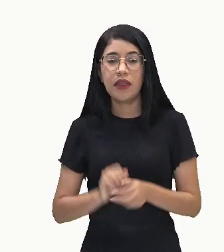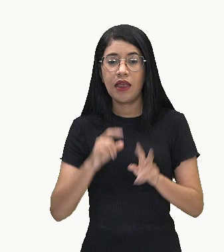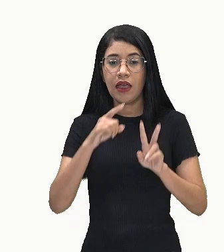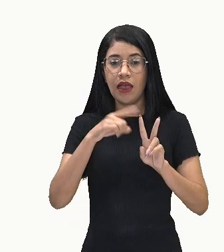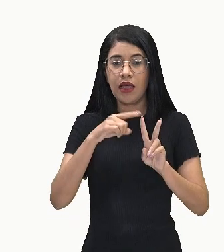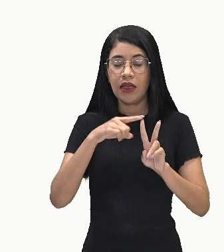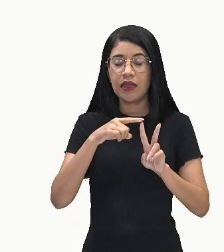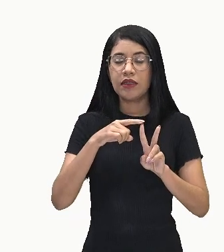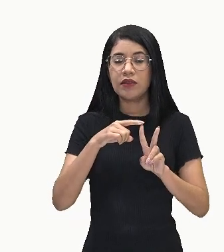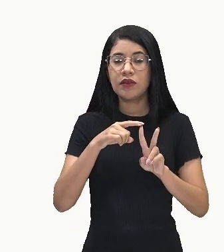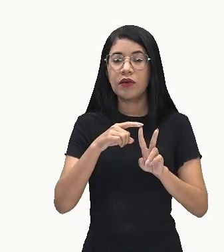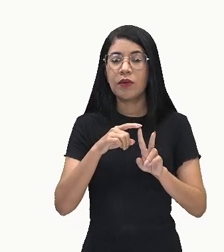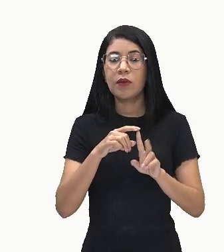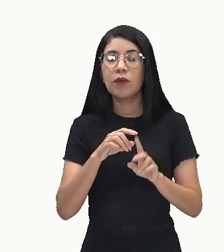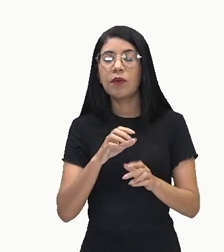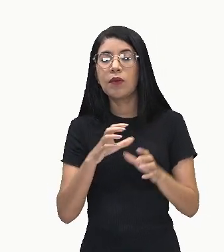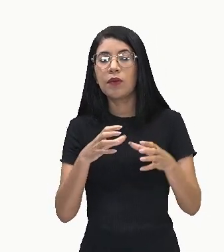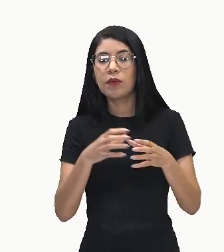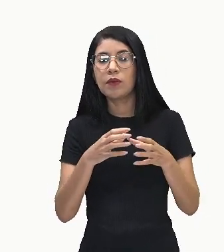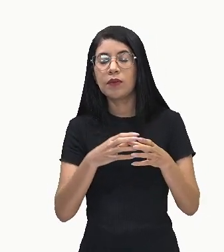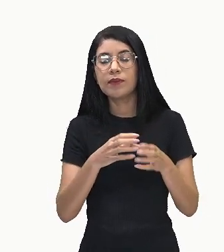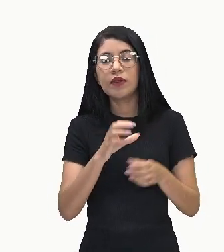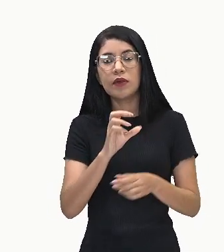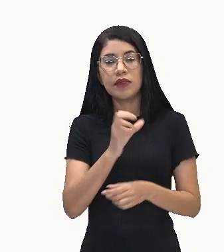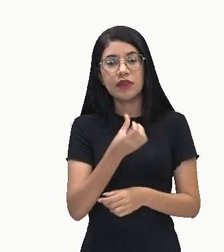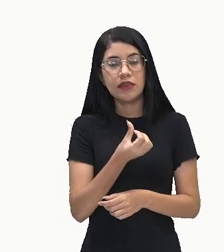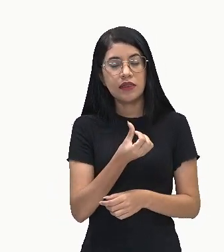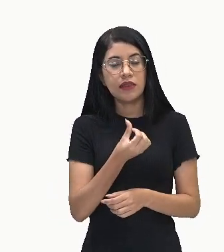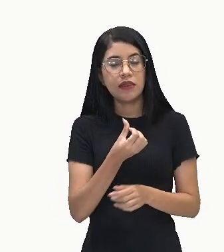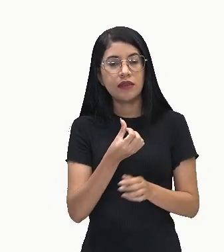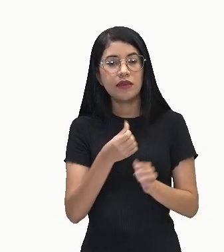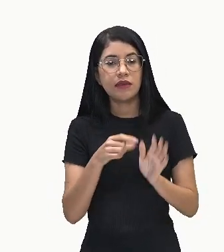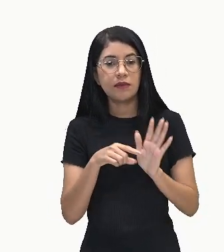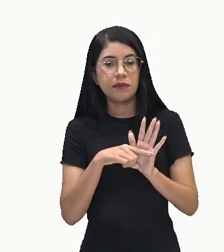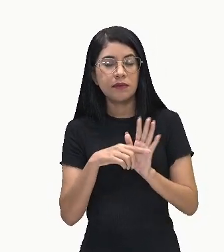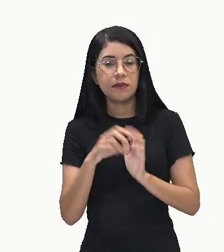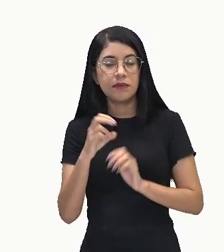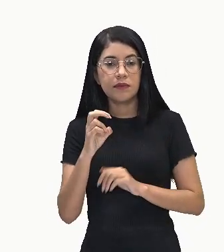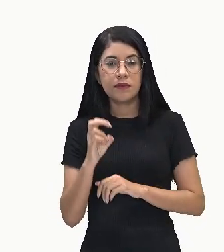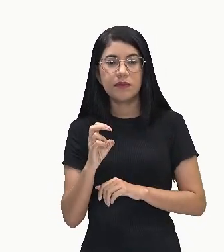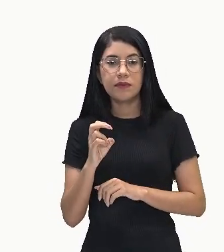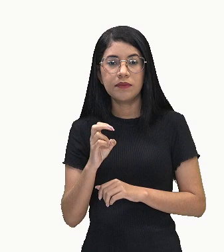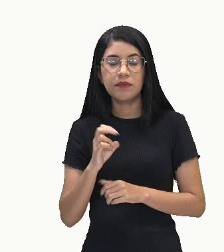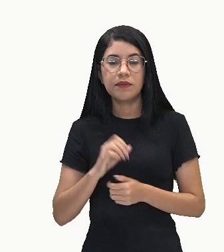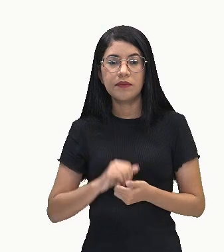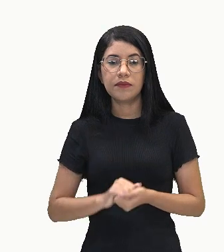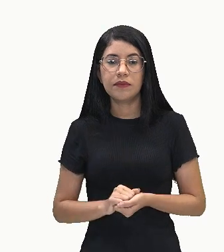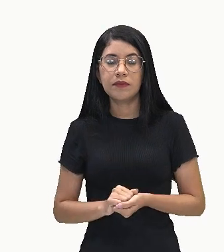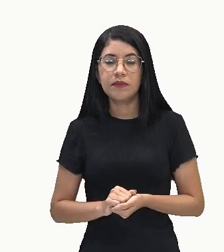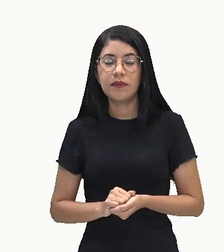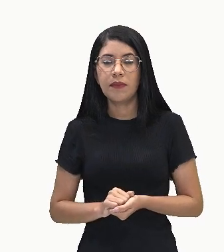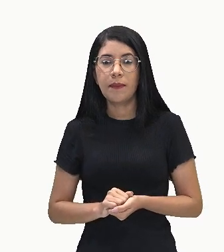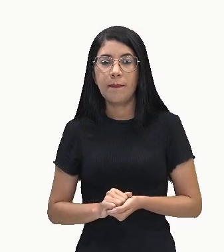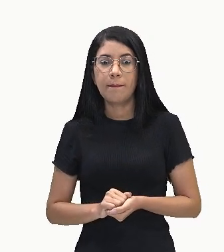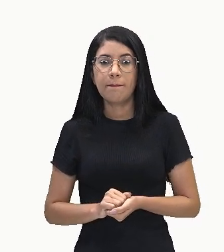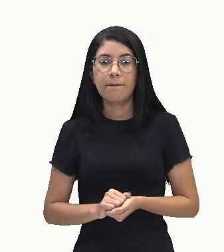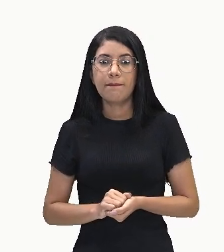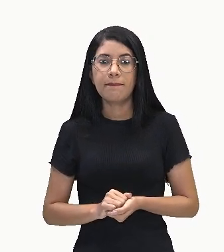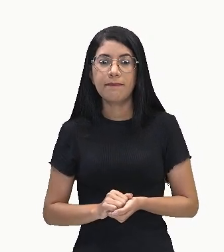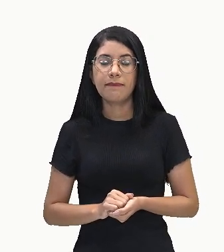foram quais? O conjunto de solução foi igual a quanto? O conjunto de solução foi igual a quem?